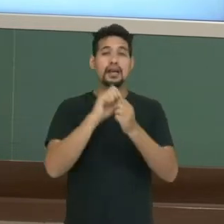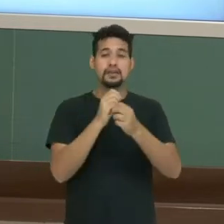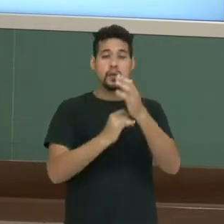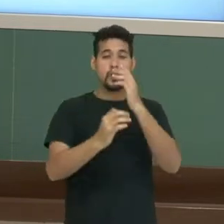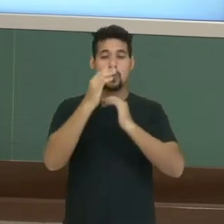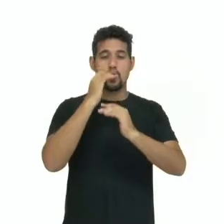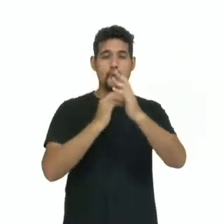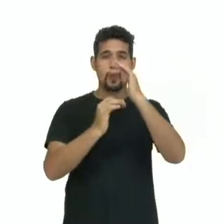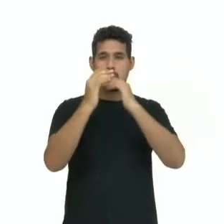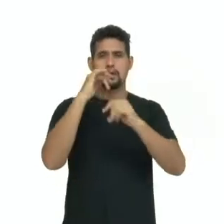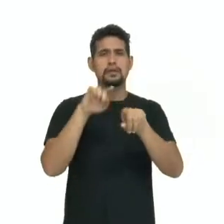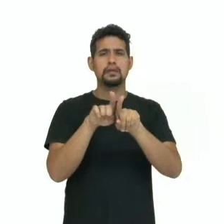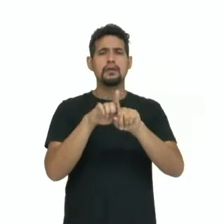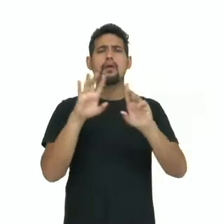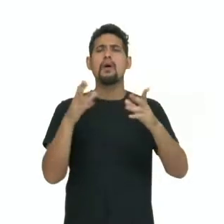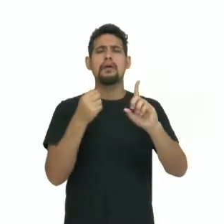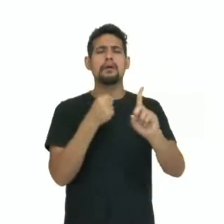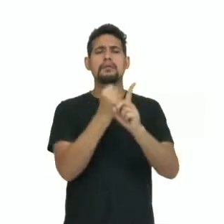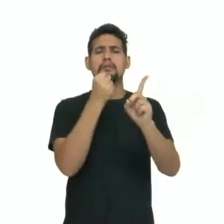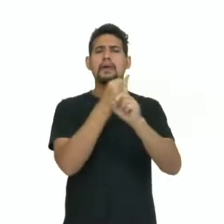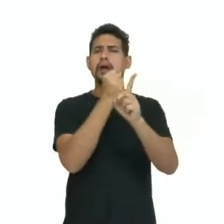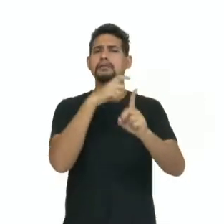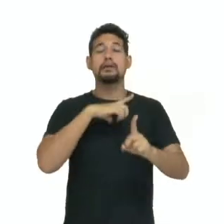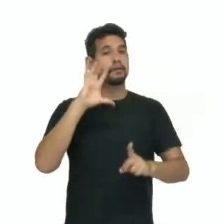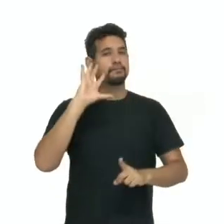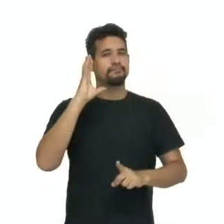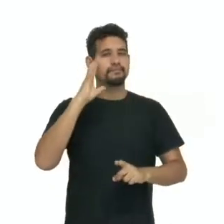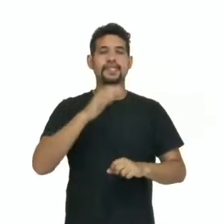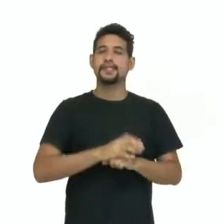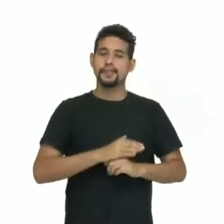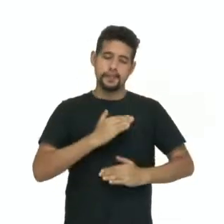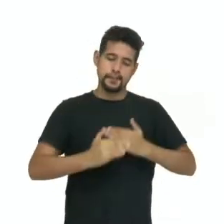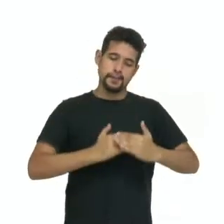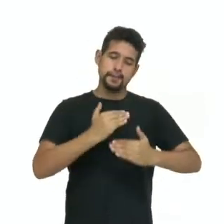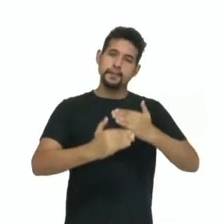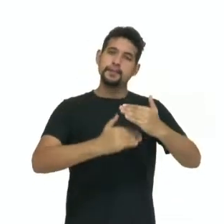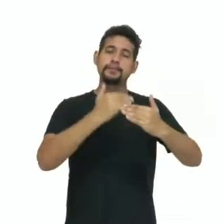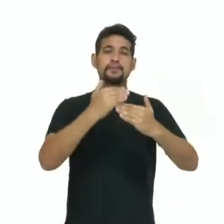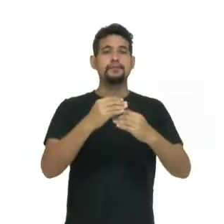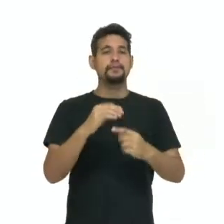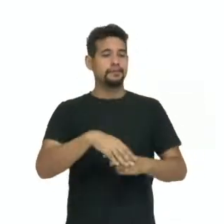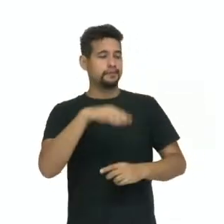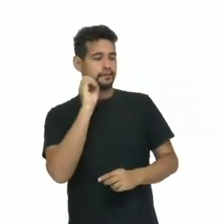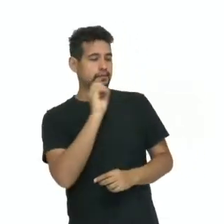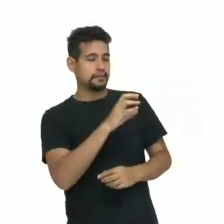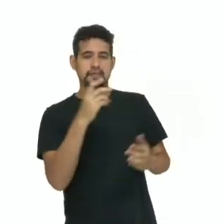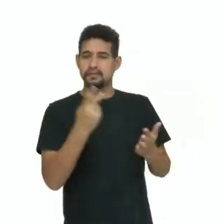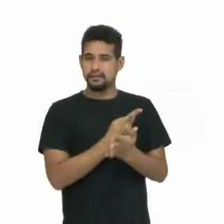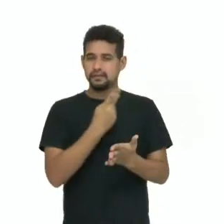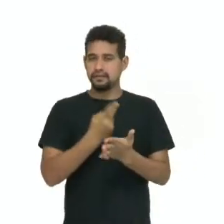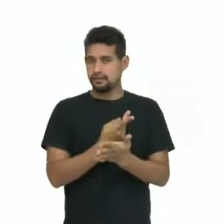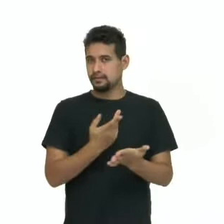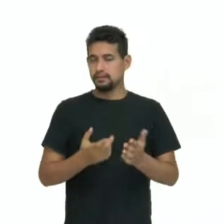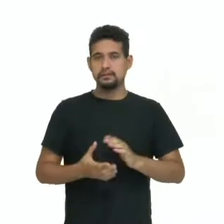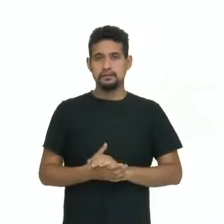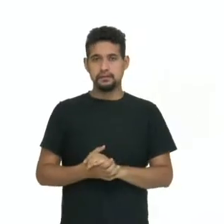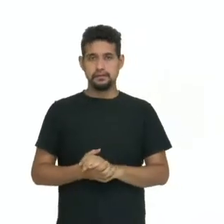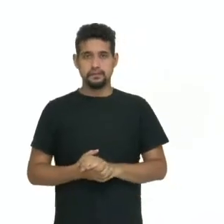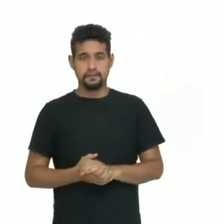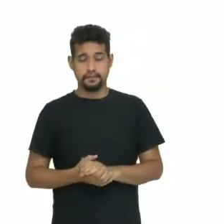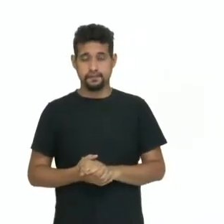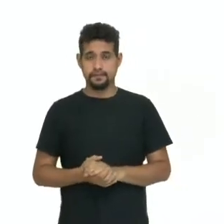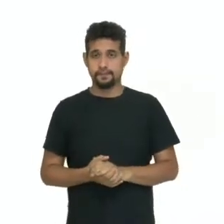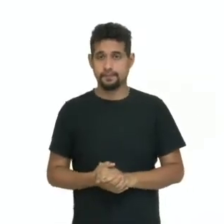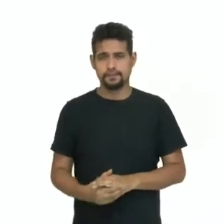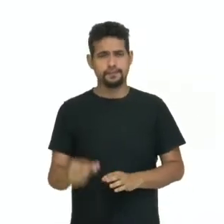das pilhas e os impactos ambientais decorrentes do descarte inadequado desses dispositivos. As pilhas,